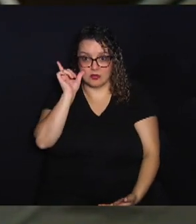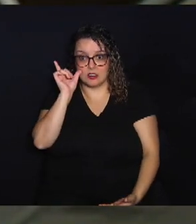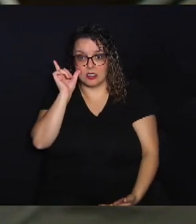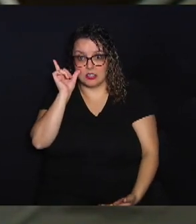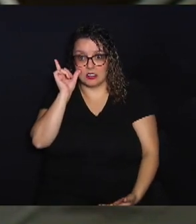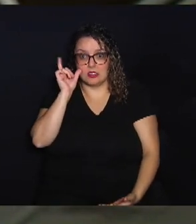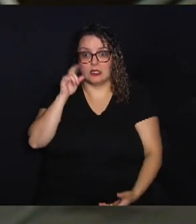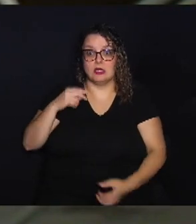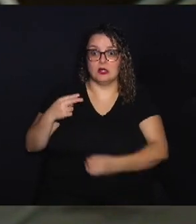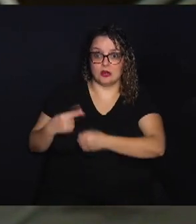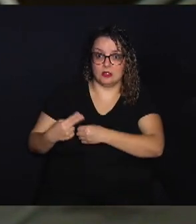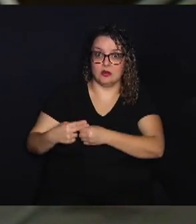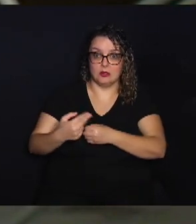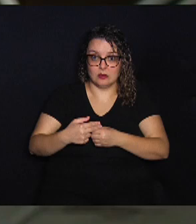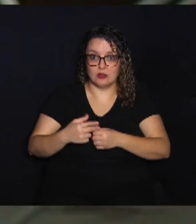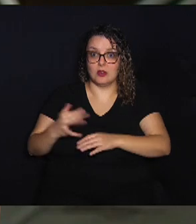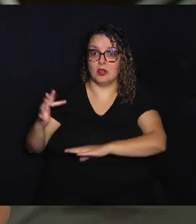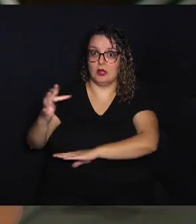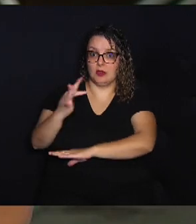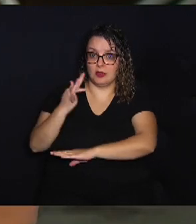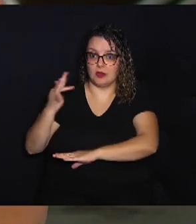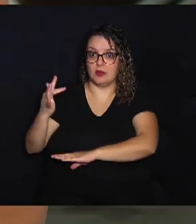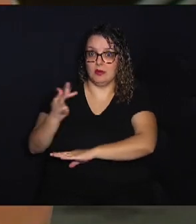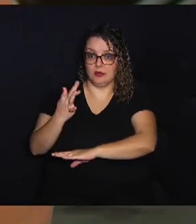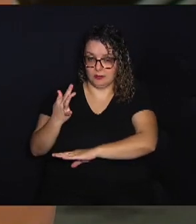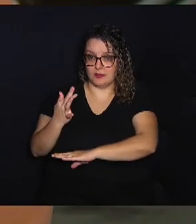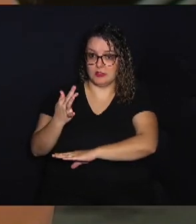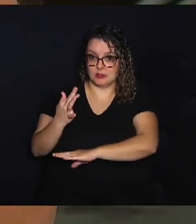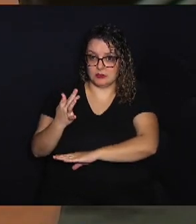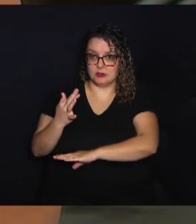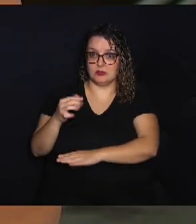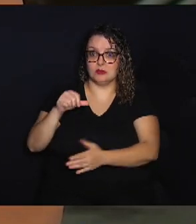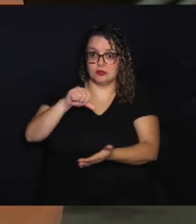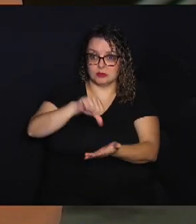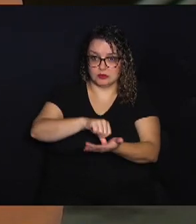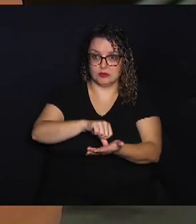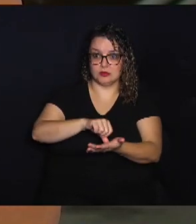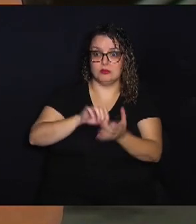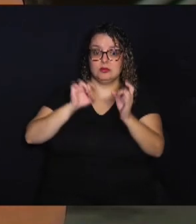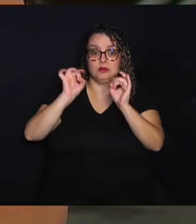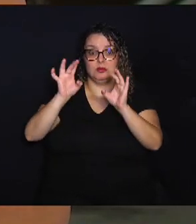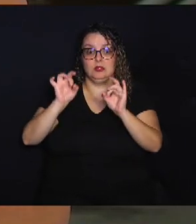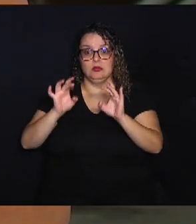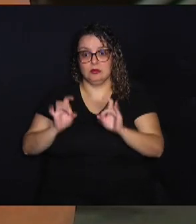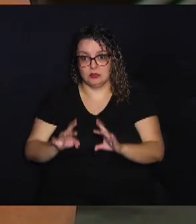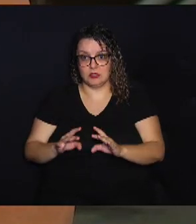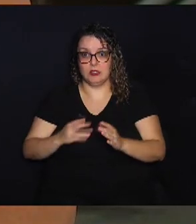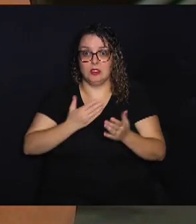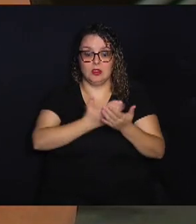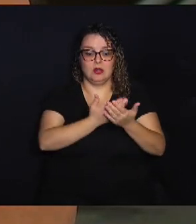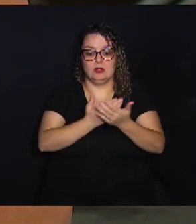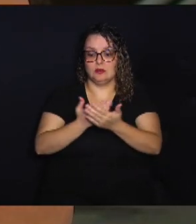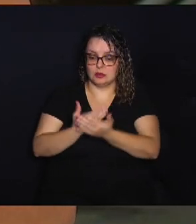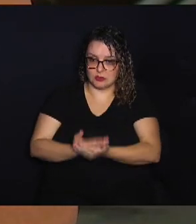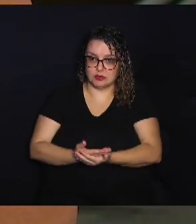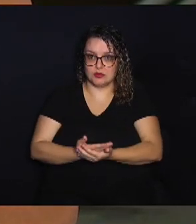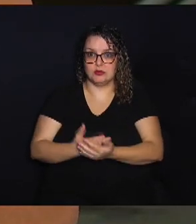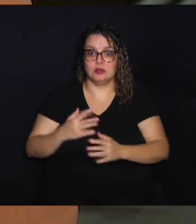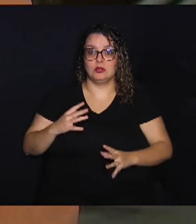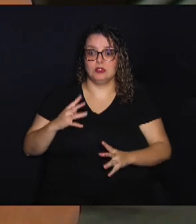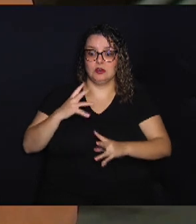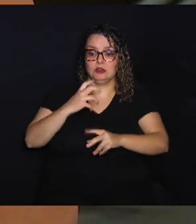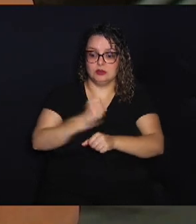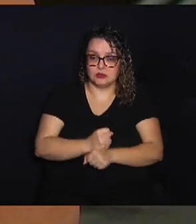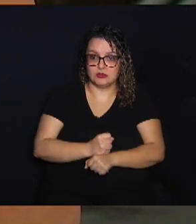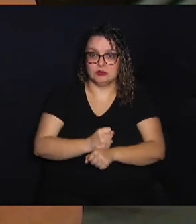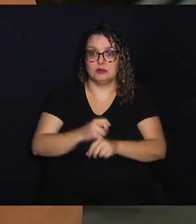a Unicamp formaliza um núcleo específico para estudar toda a